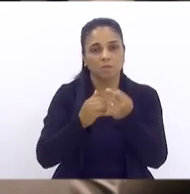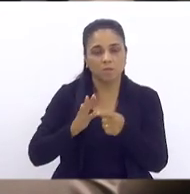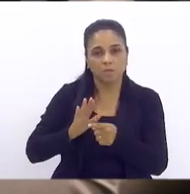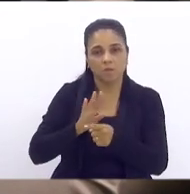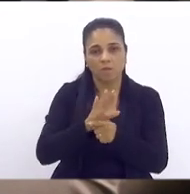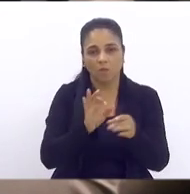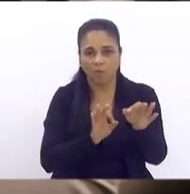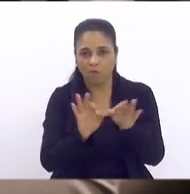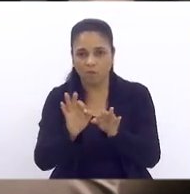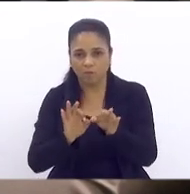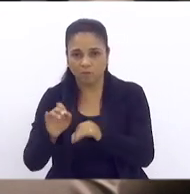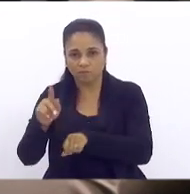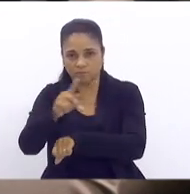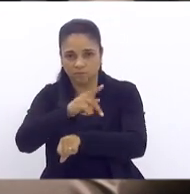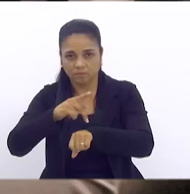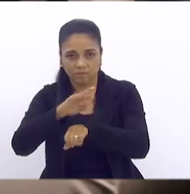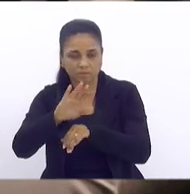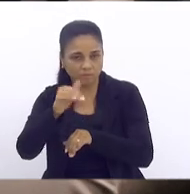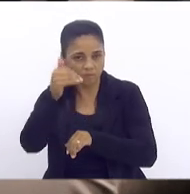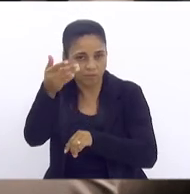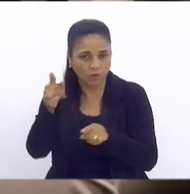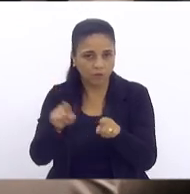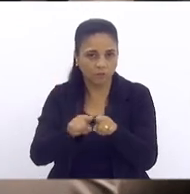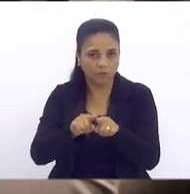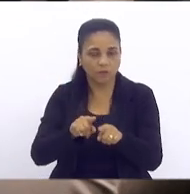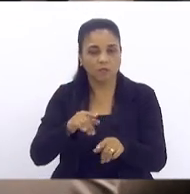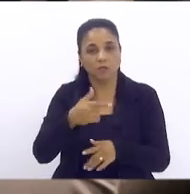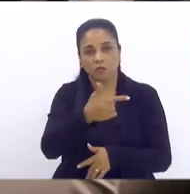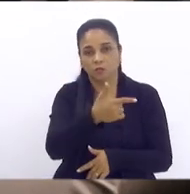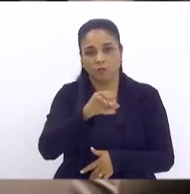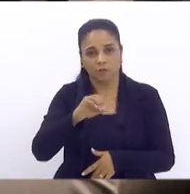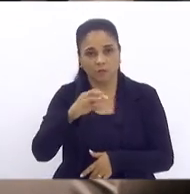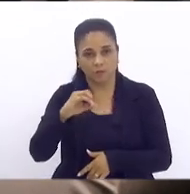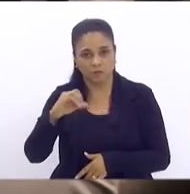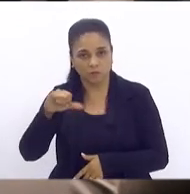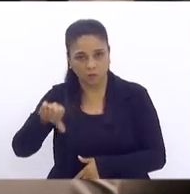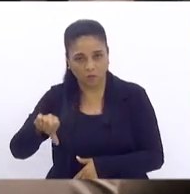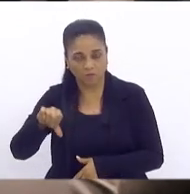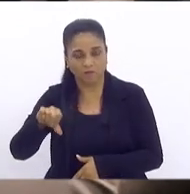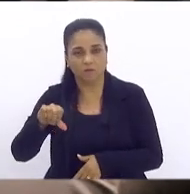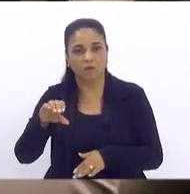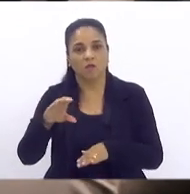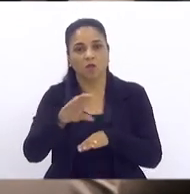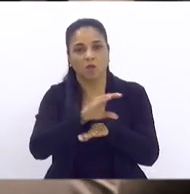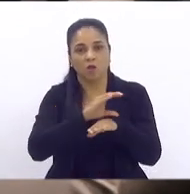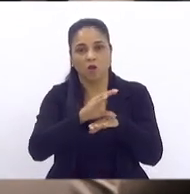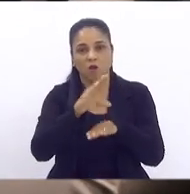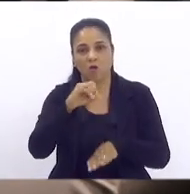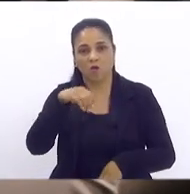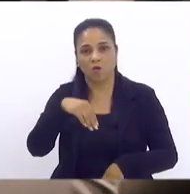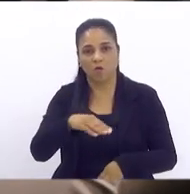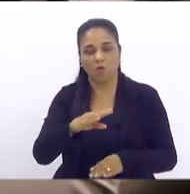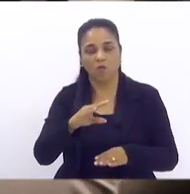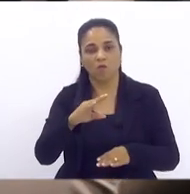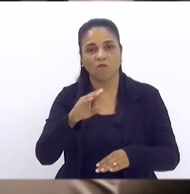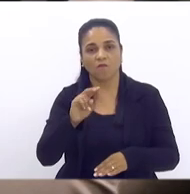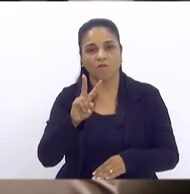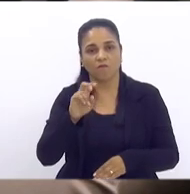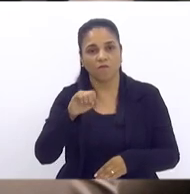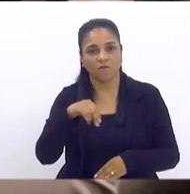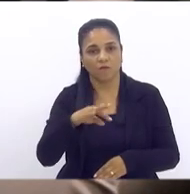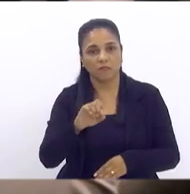Organização Internacional do Trabalho, a ILO, em 2009, esta convenção, Ressalta-se que essa convenção